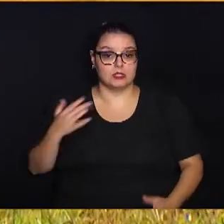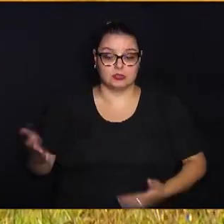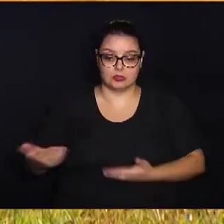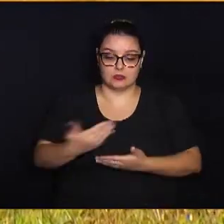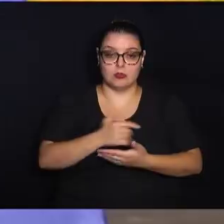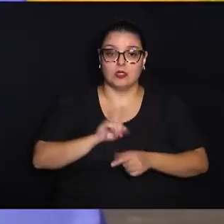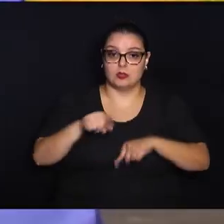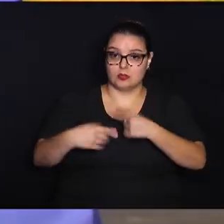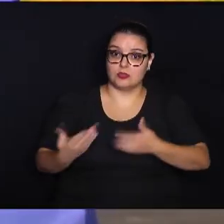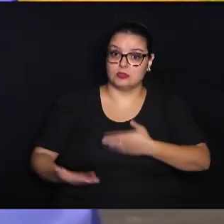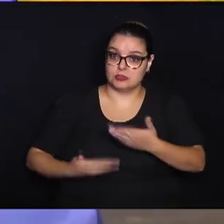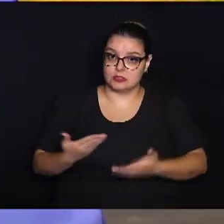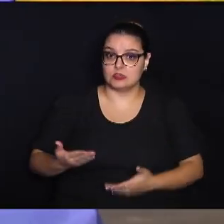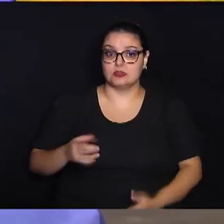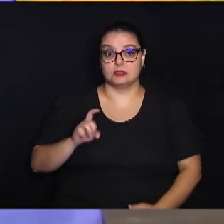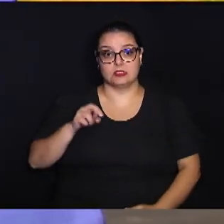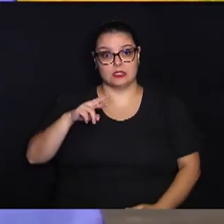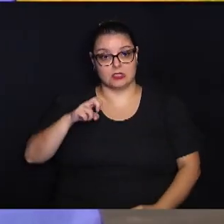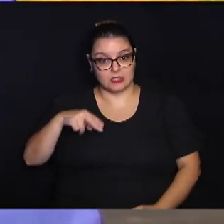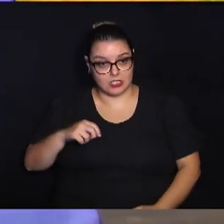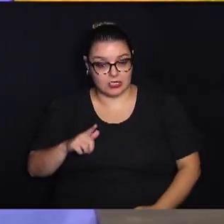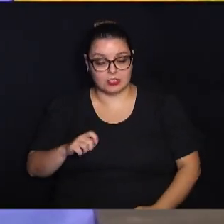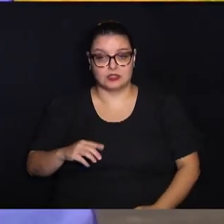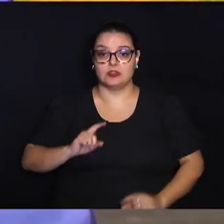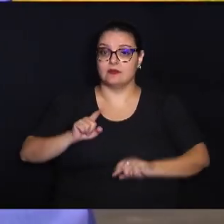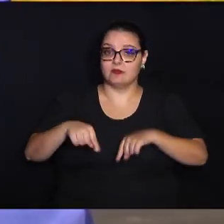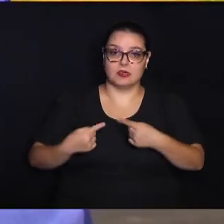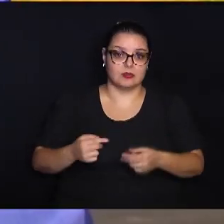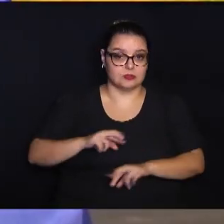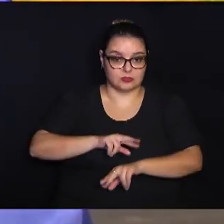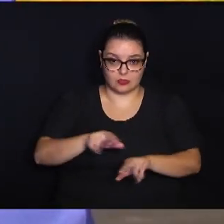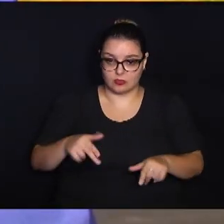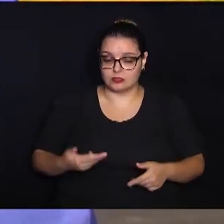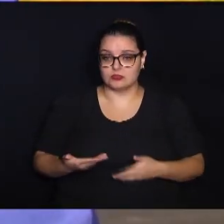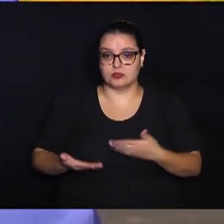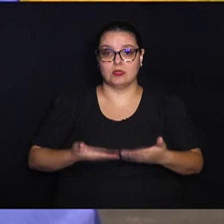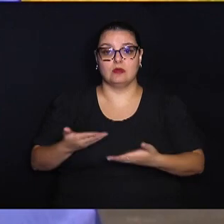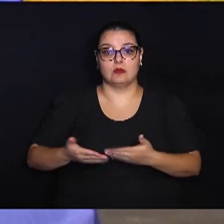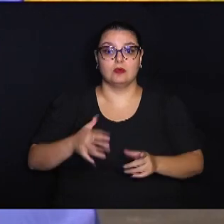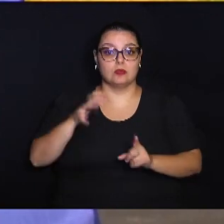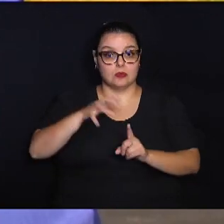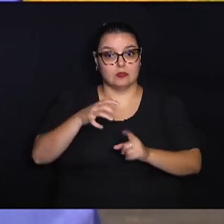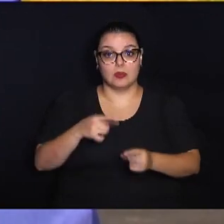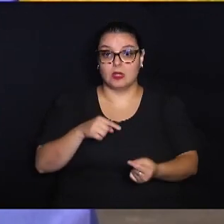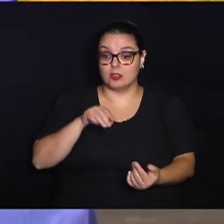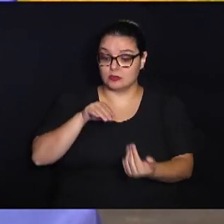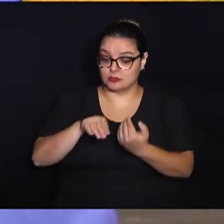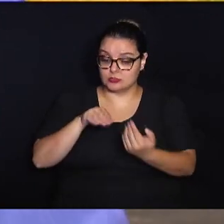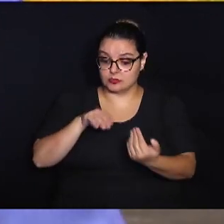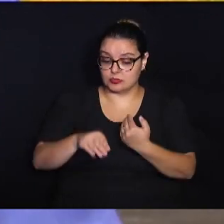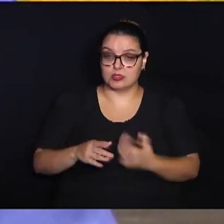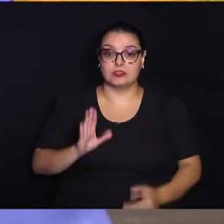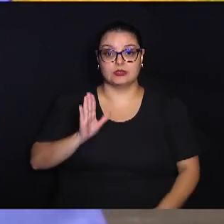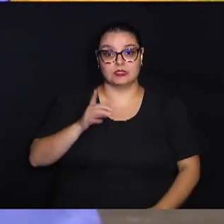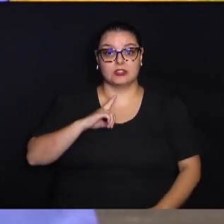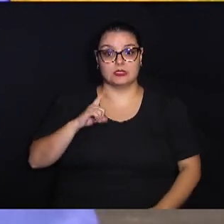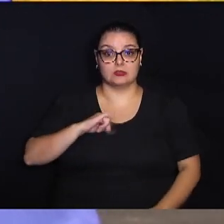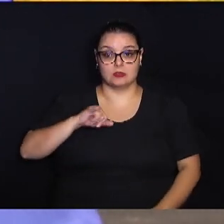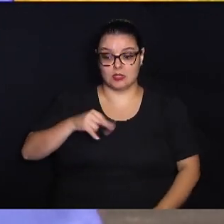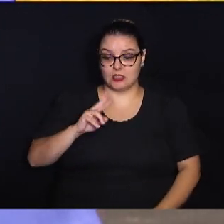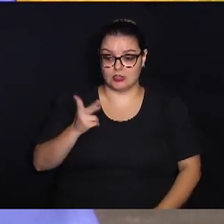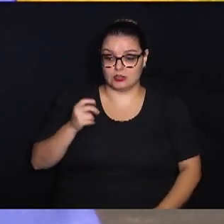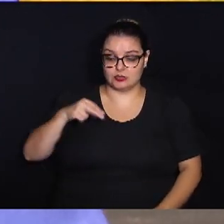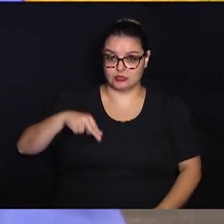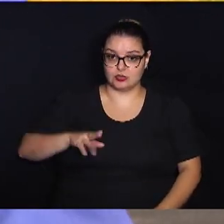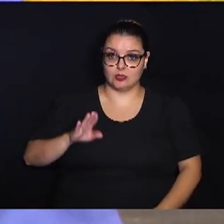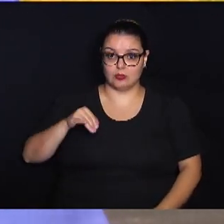serviços públicos. E principalmente, André, o impacto no trânsito. Hoje nós já temos ali a John Boy Dunlop, na parte